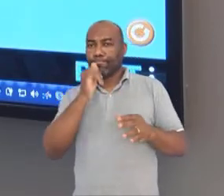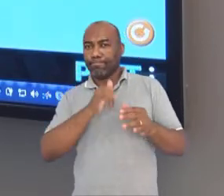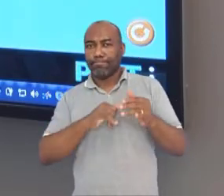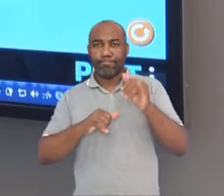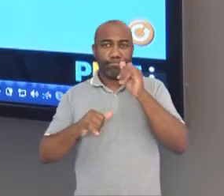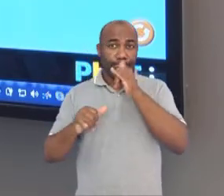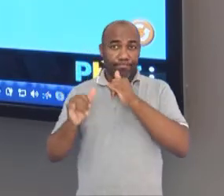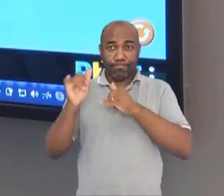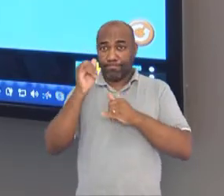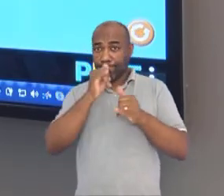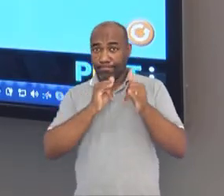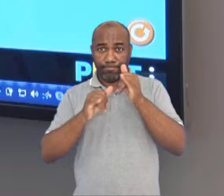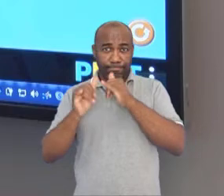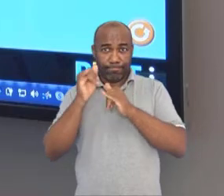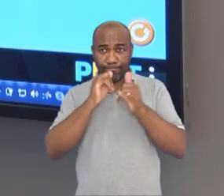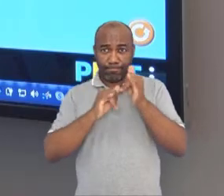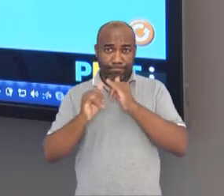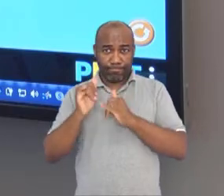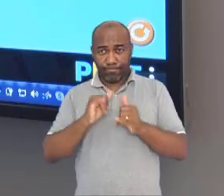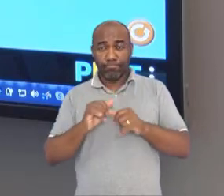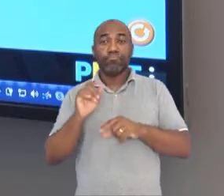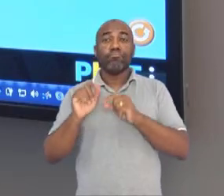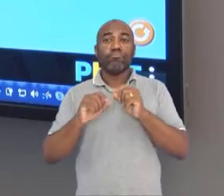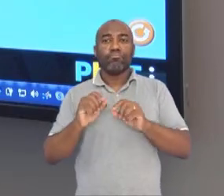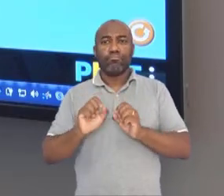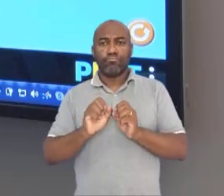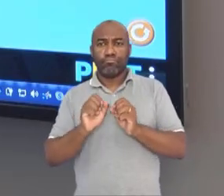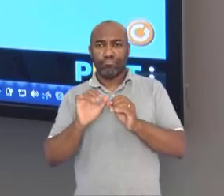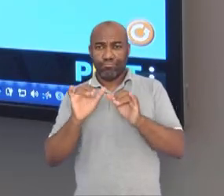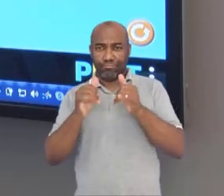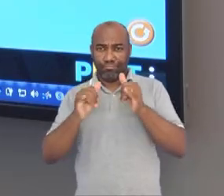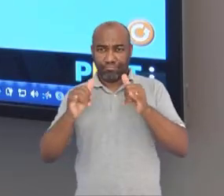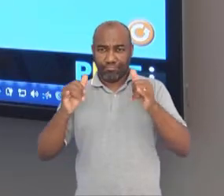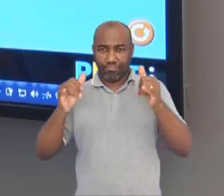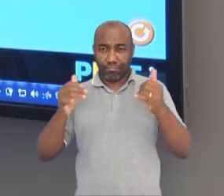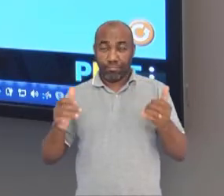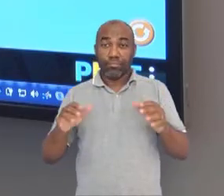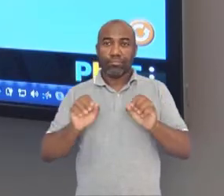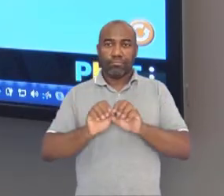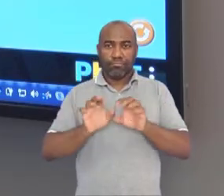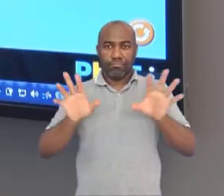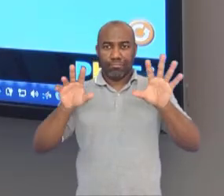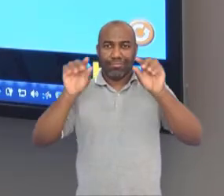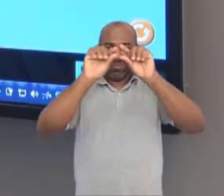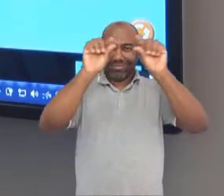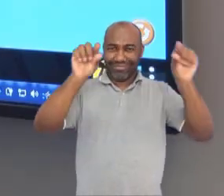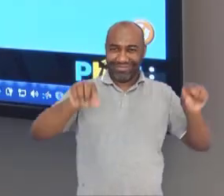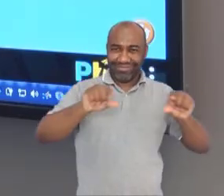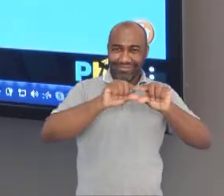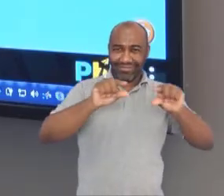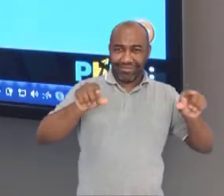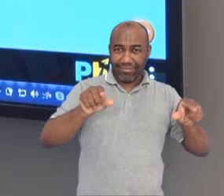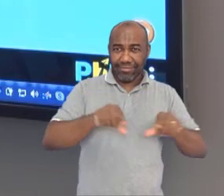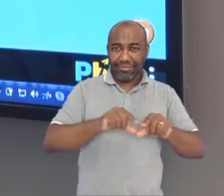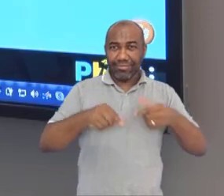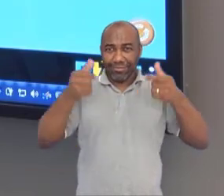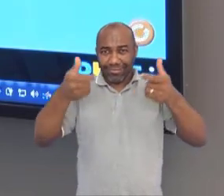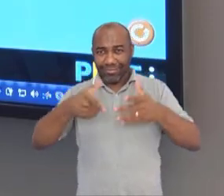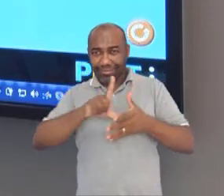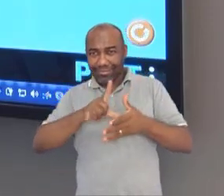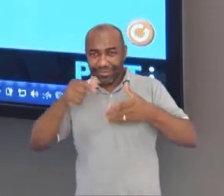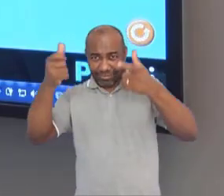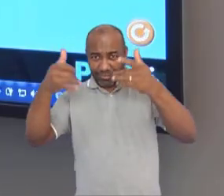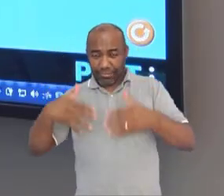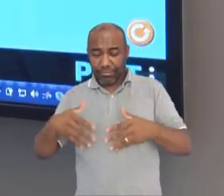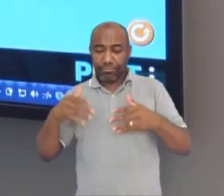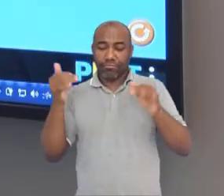da resistividade é a condutividade. Então, elas são inversamente proporcionais, e aí,